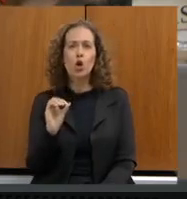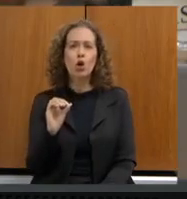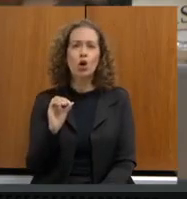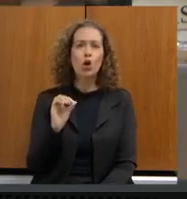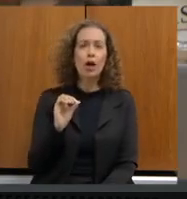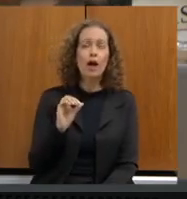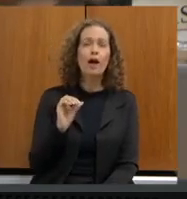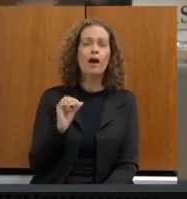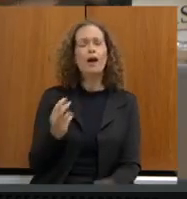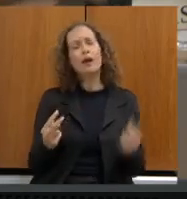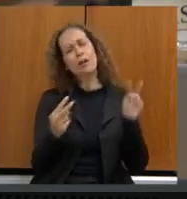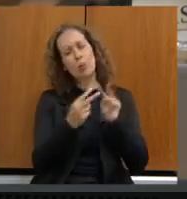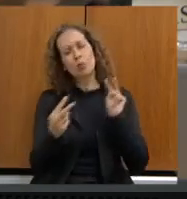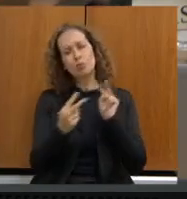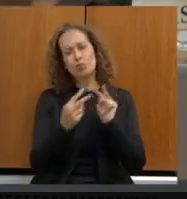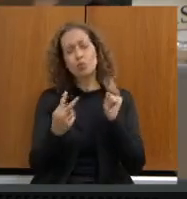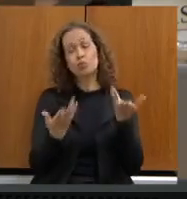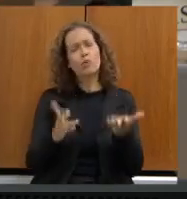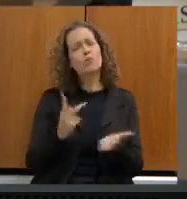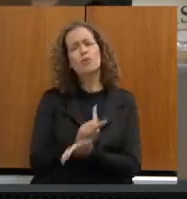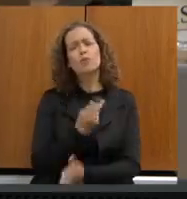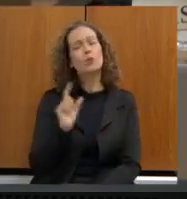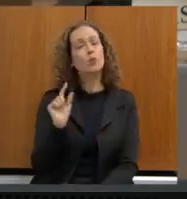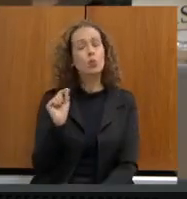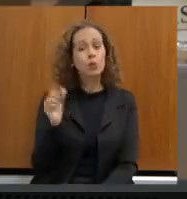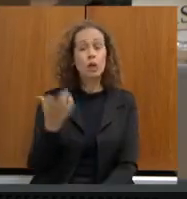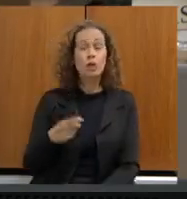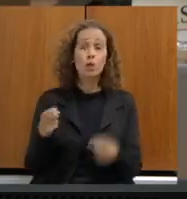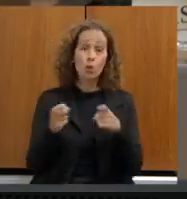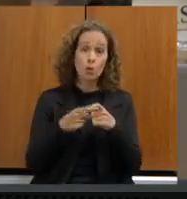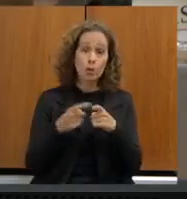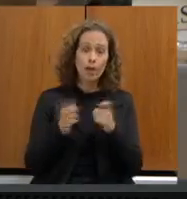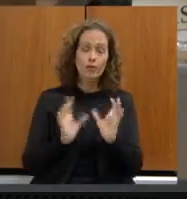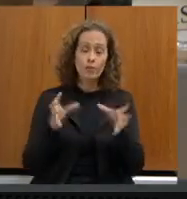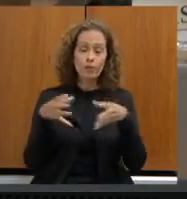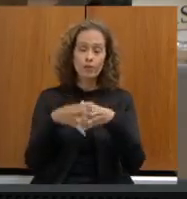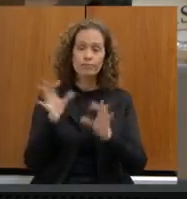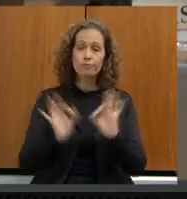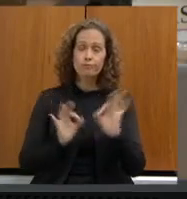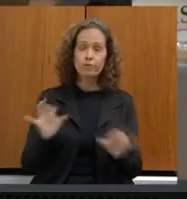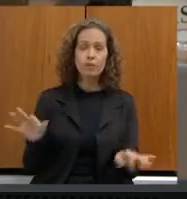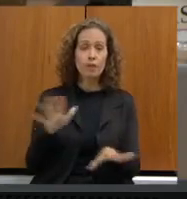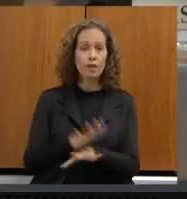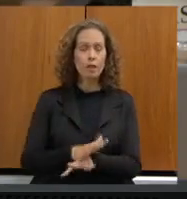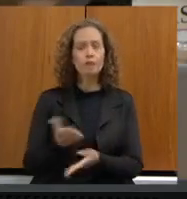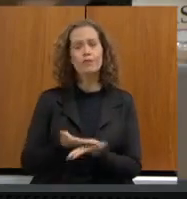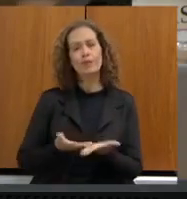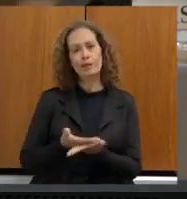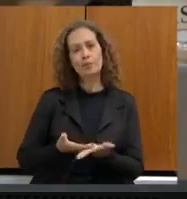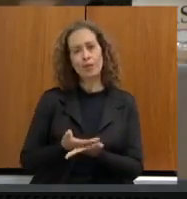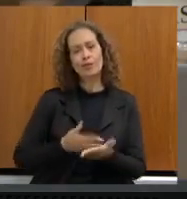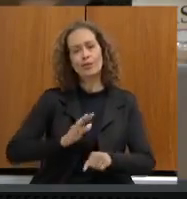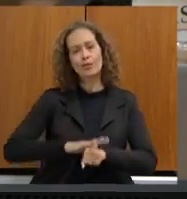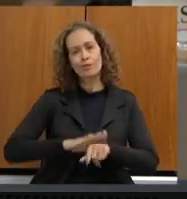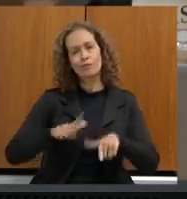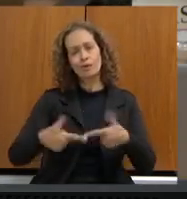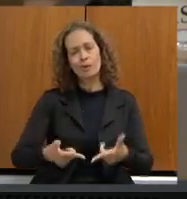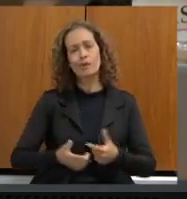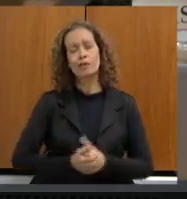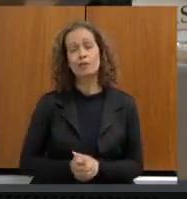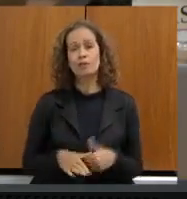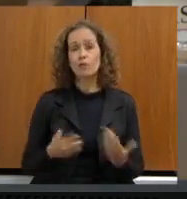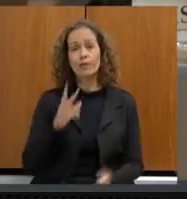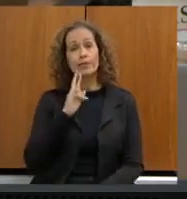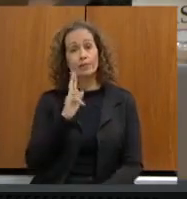remota remoto então o que acontece o médico uma equipe toda preparado fazendo esse tratamento e foi a